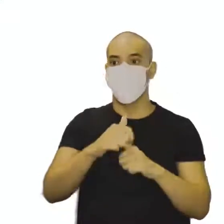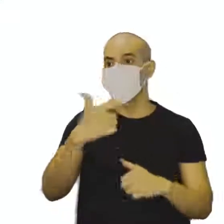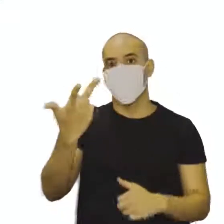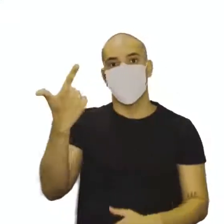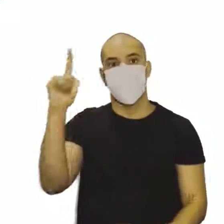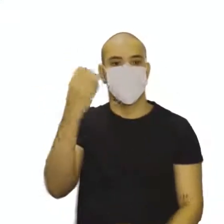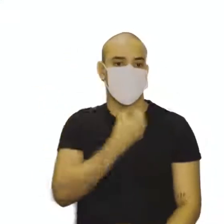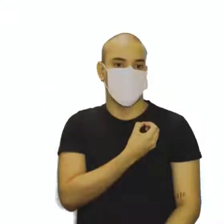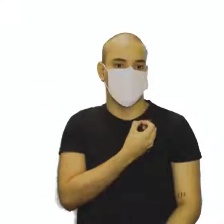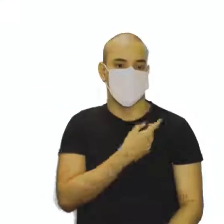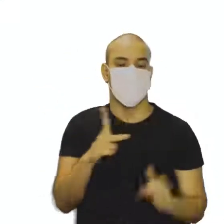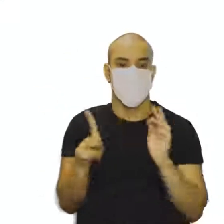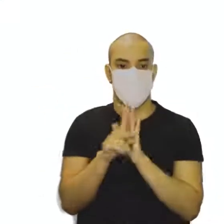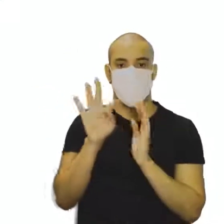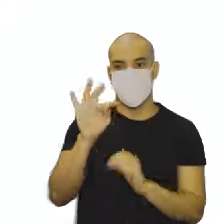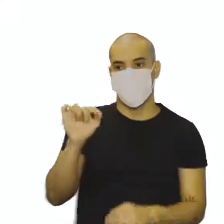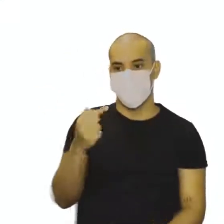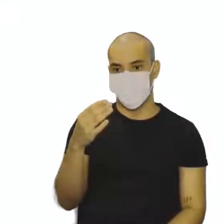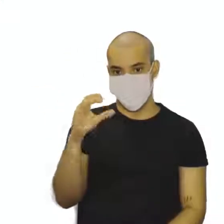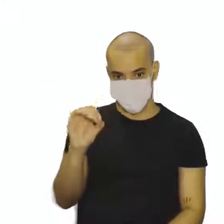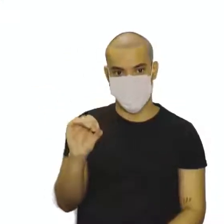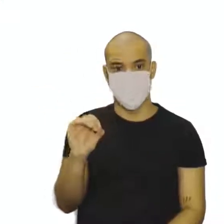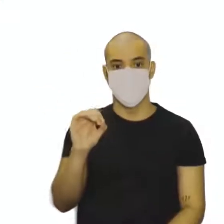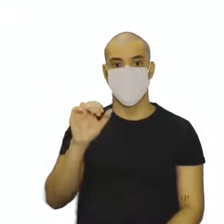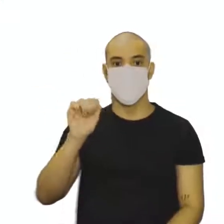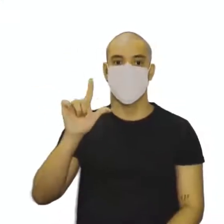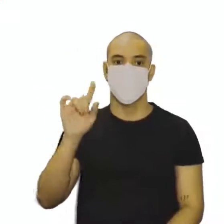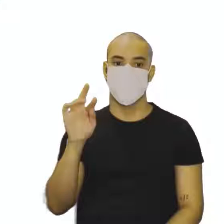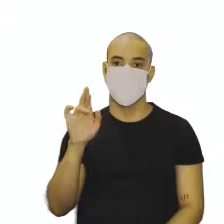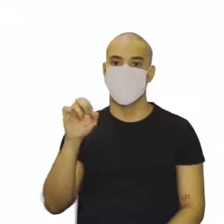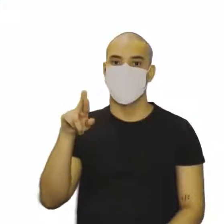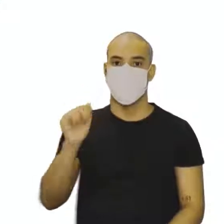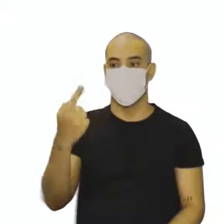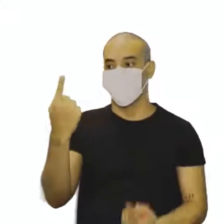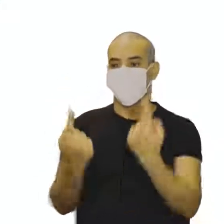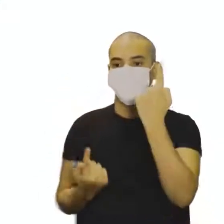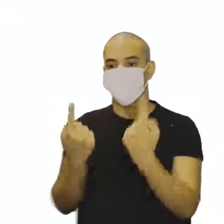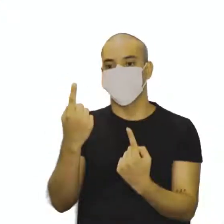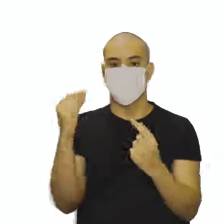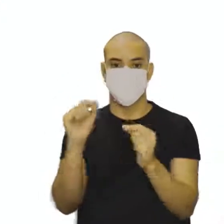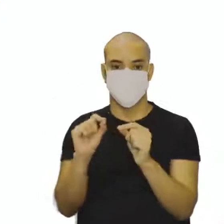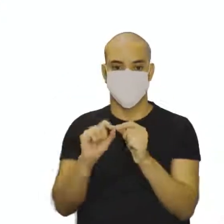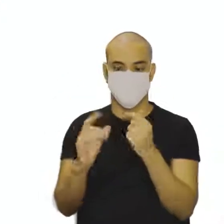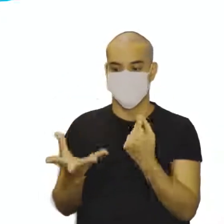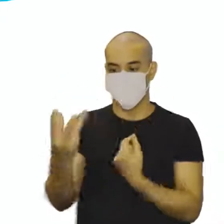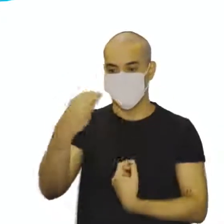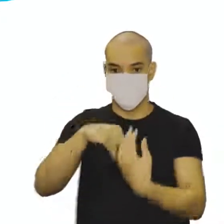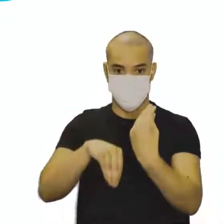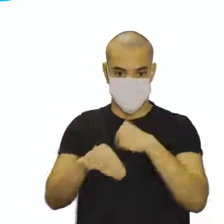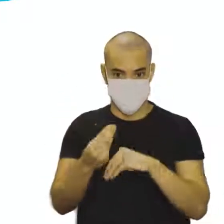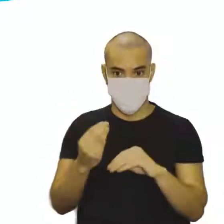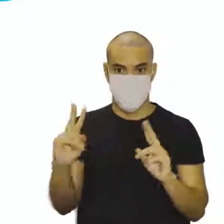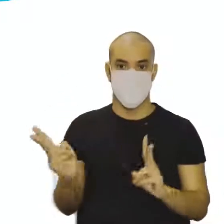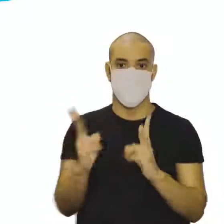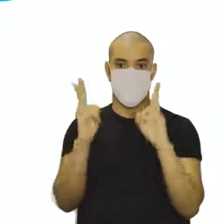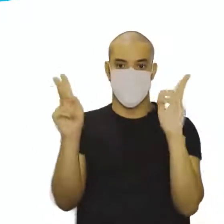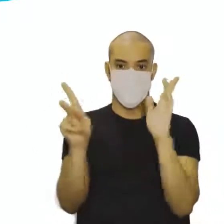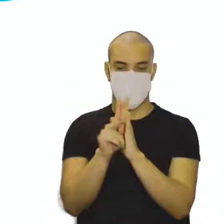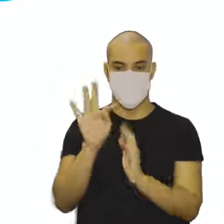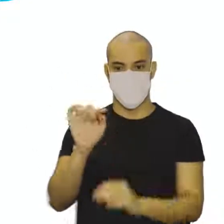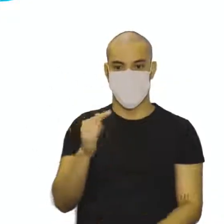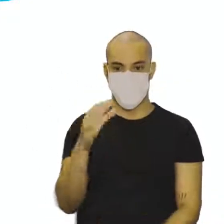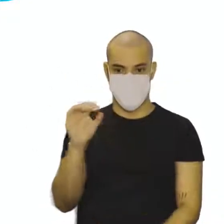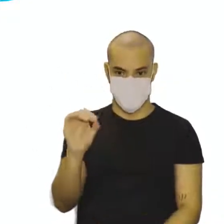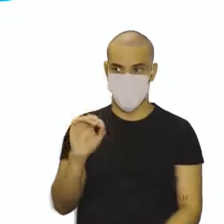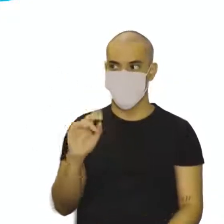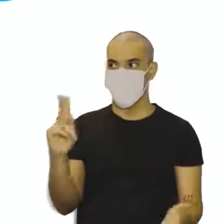valores de tensões em corrente alternada. Olha só que interessante, quando você faz isso, você pega valores aí de tensões